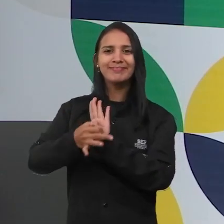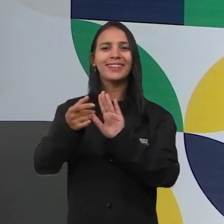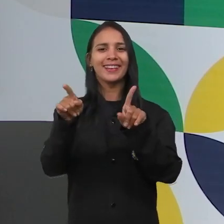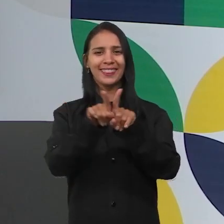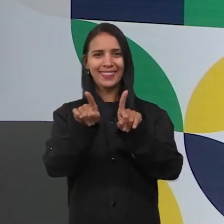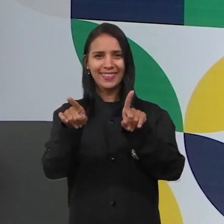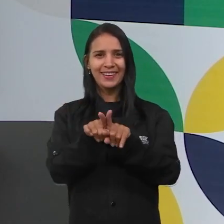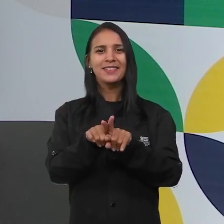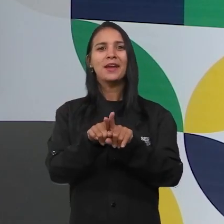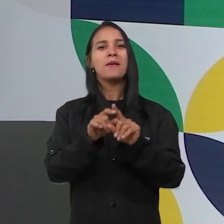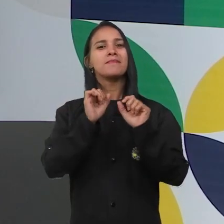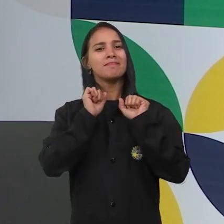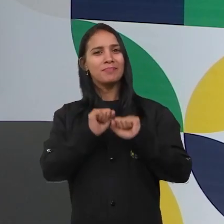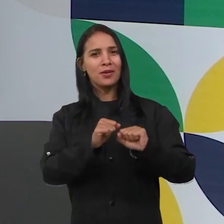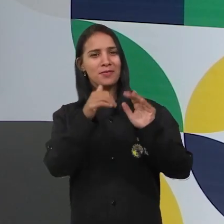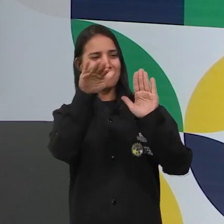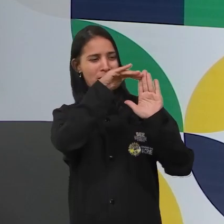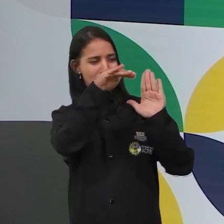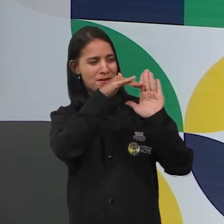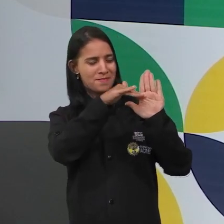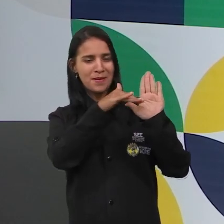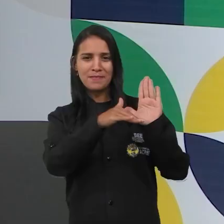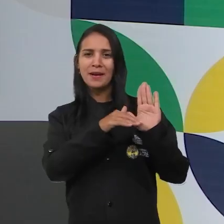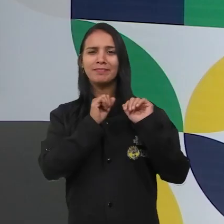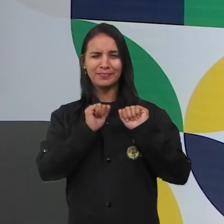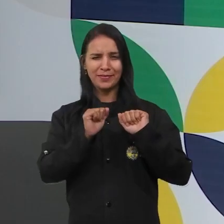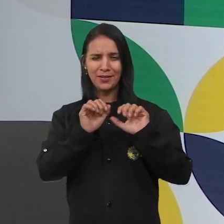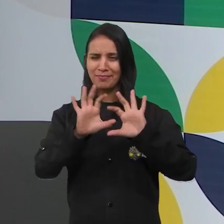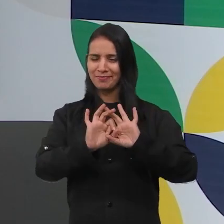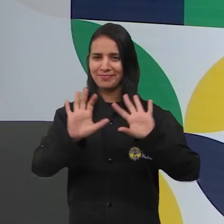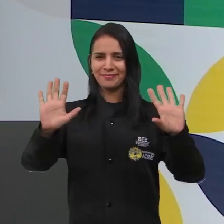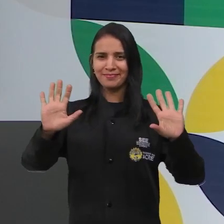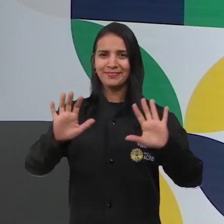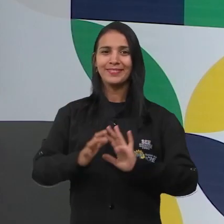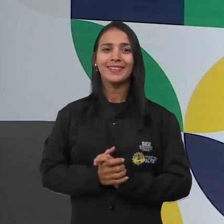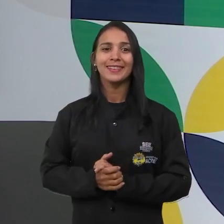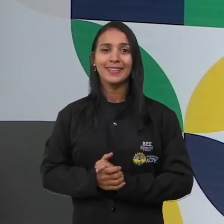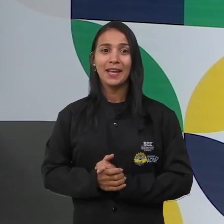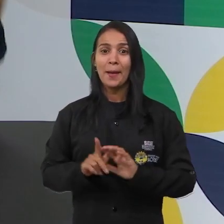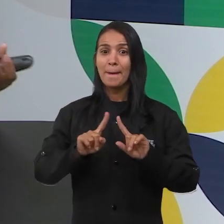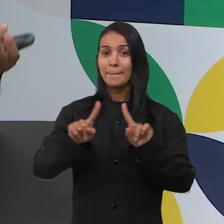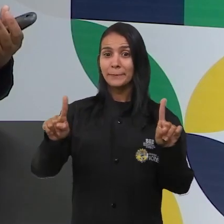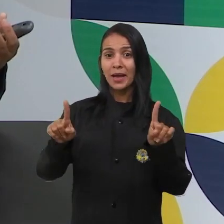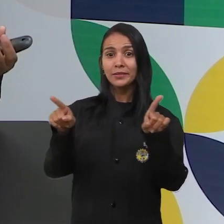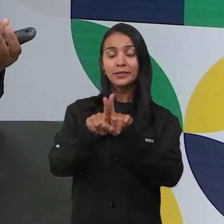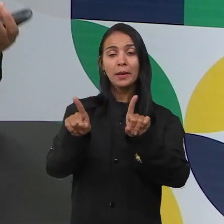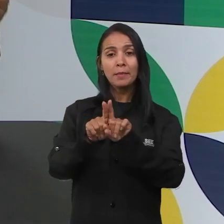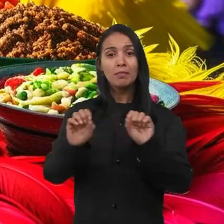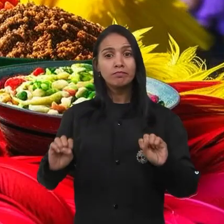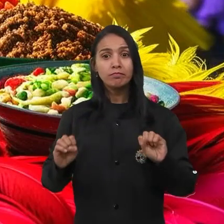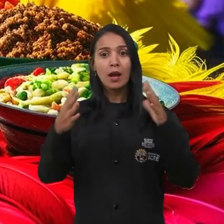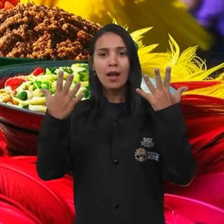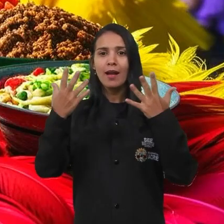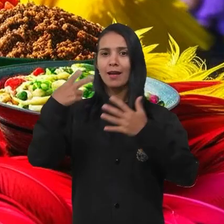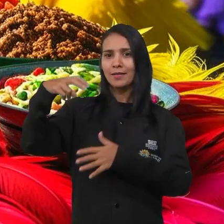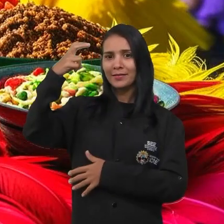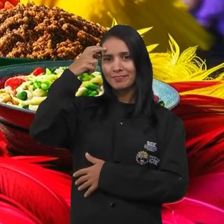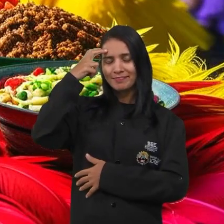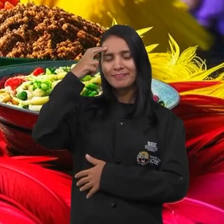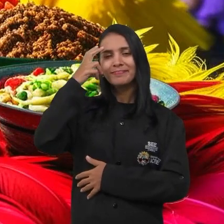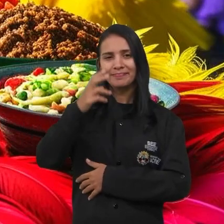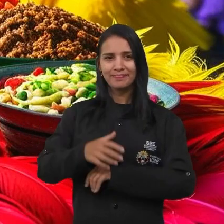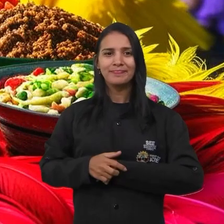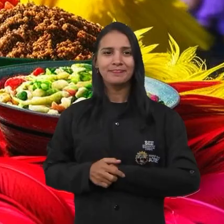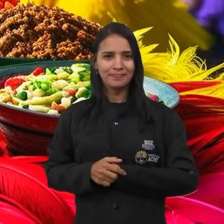inclusive enumerar e falar algumas delas. Agora nós vamos falar das manifestações culturais. A gente